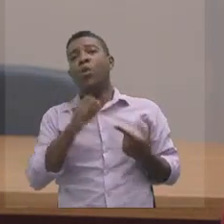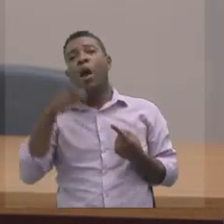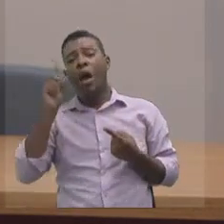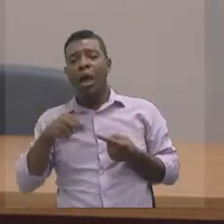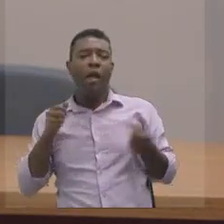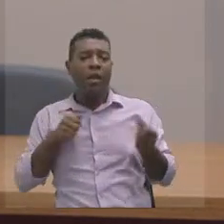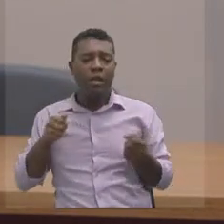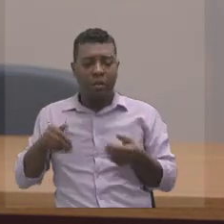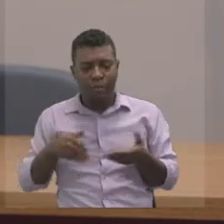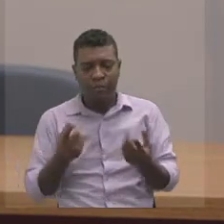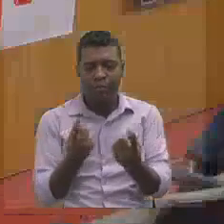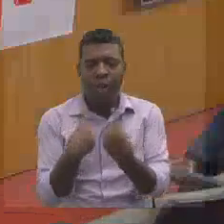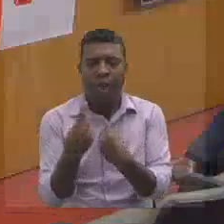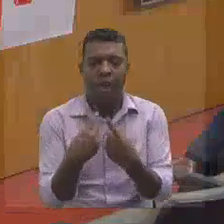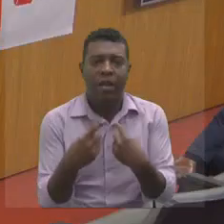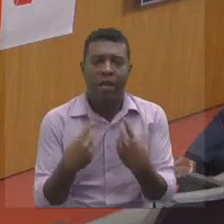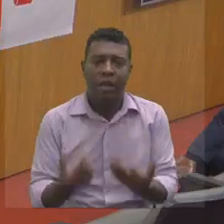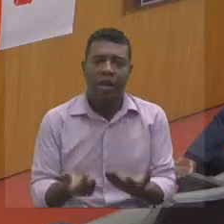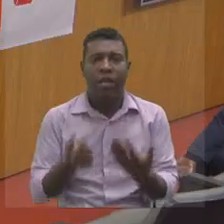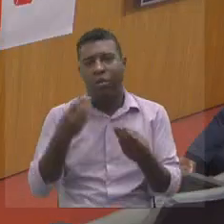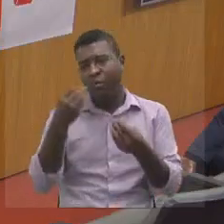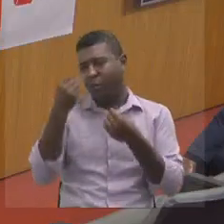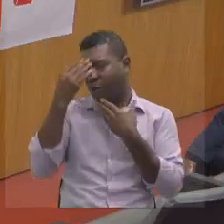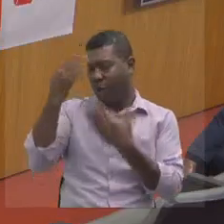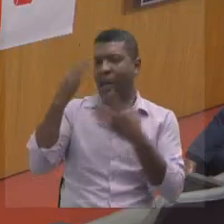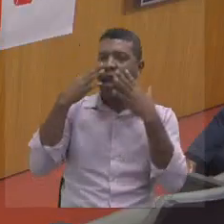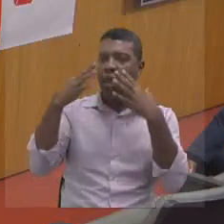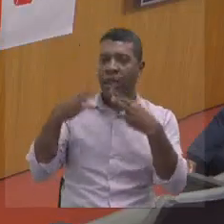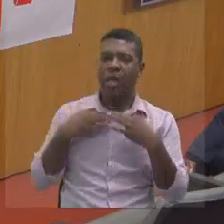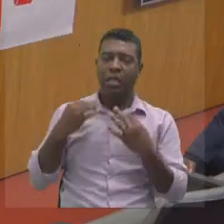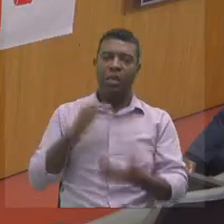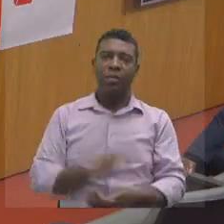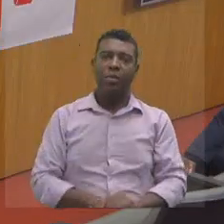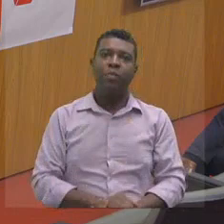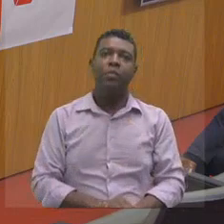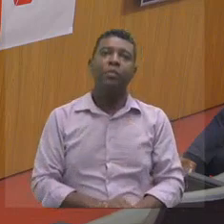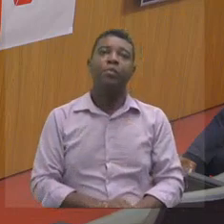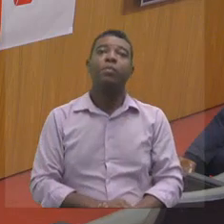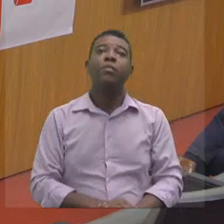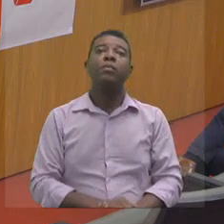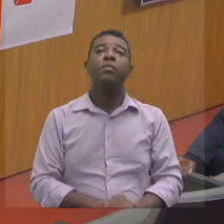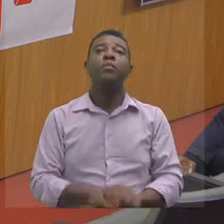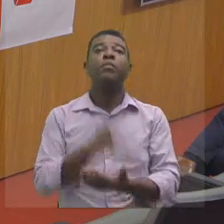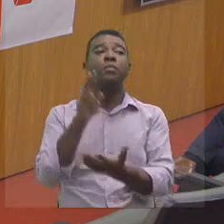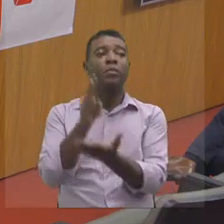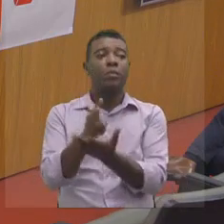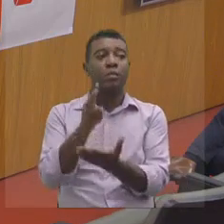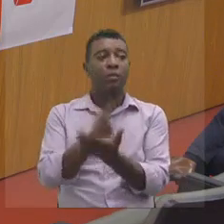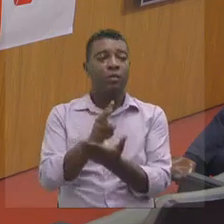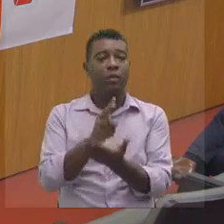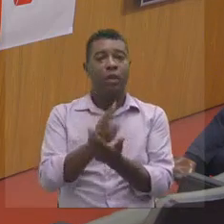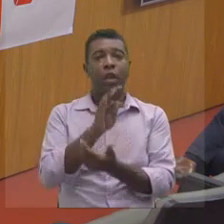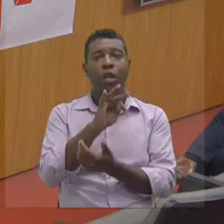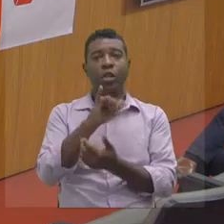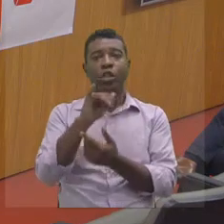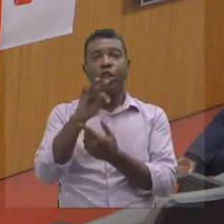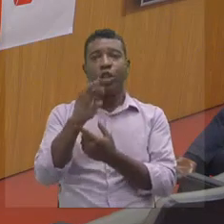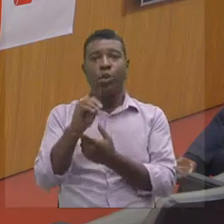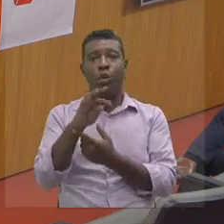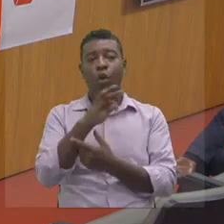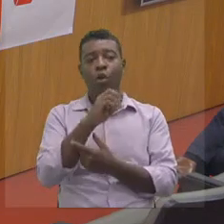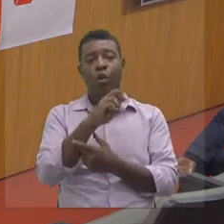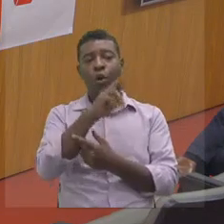muito obrigado pela atenção Obrigado Oscar vamos dando sequência Deputado Tito Torres Muito obrigado